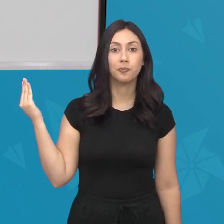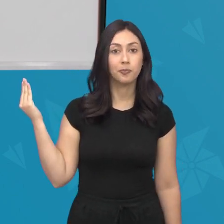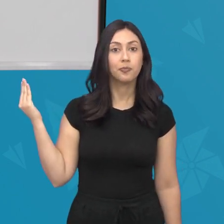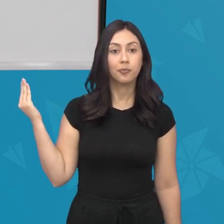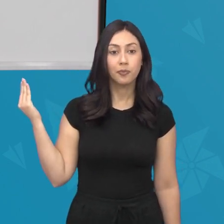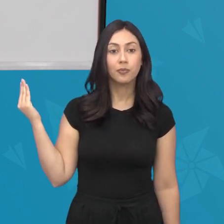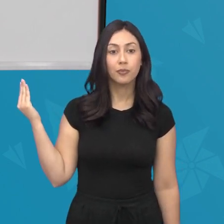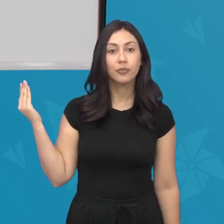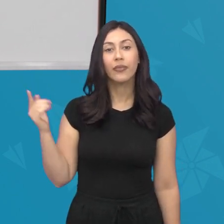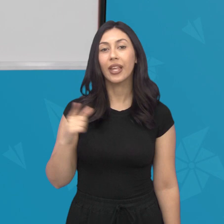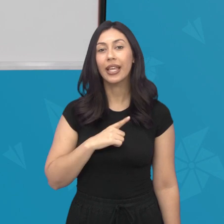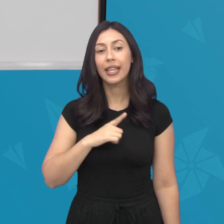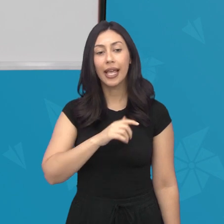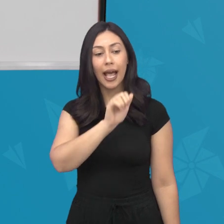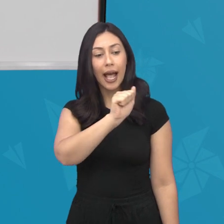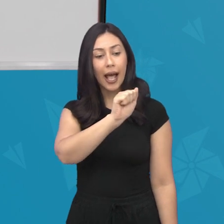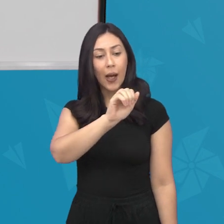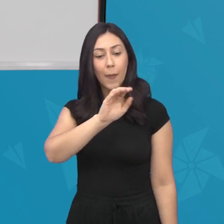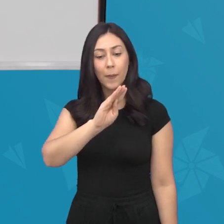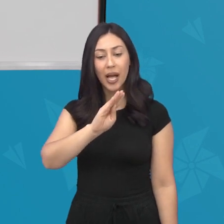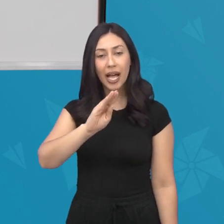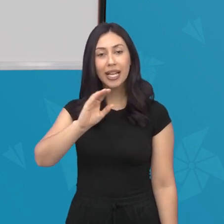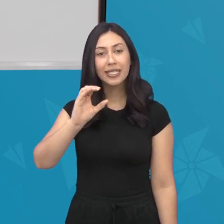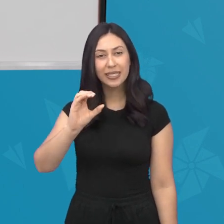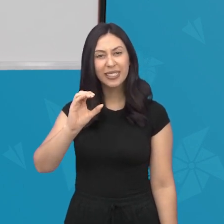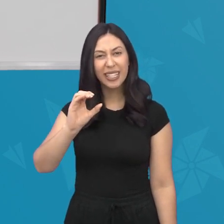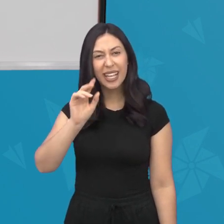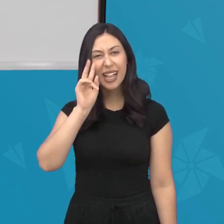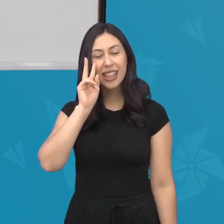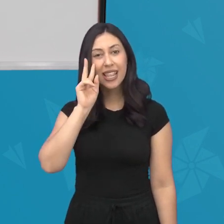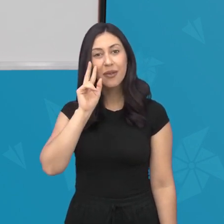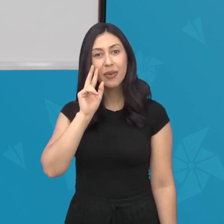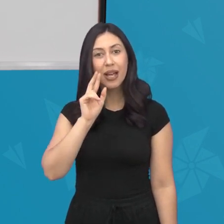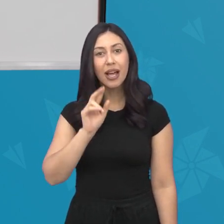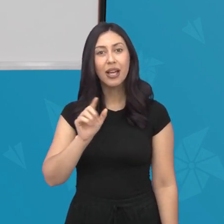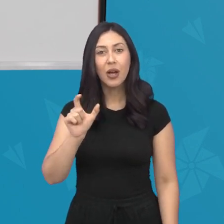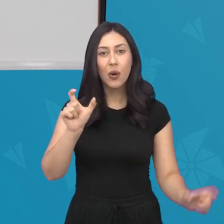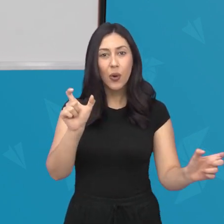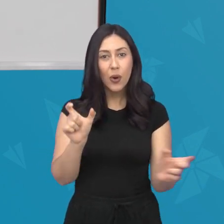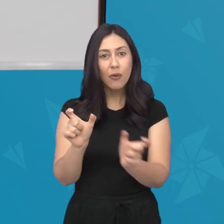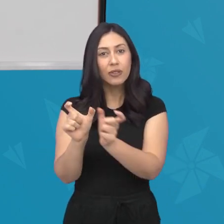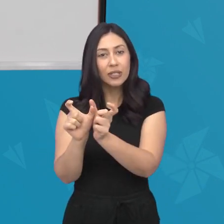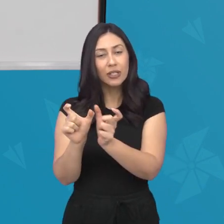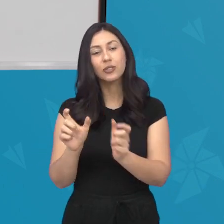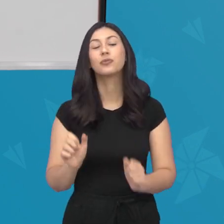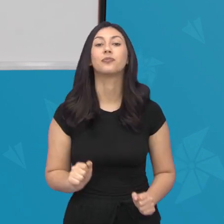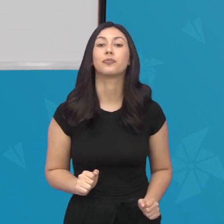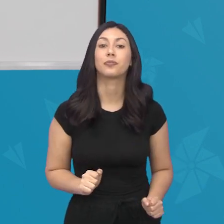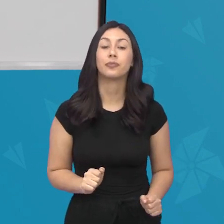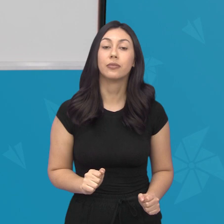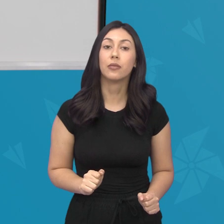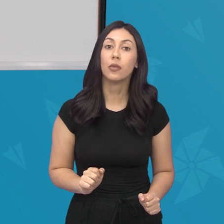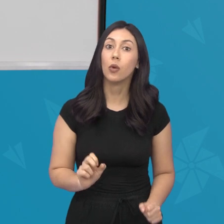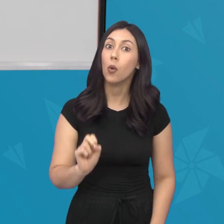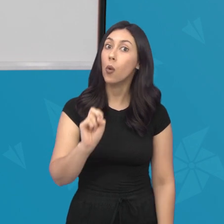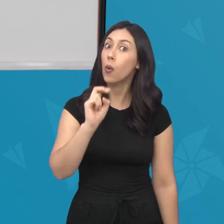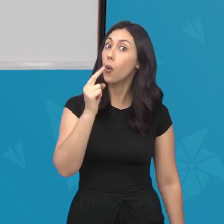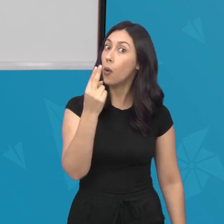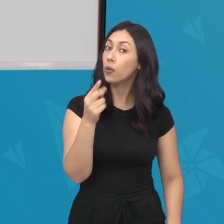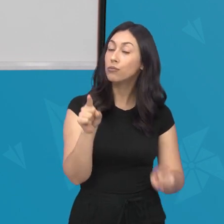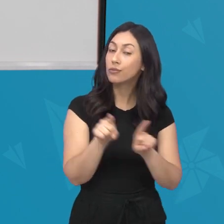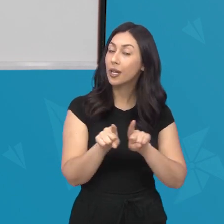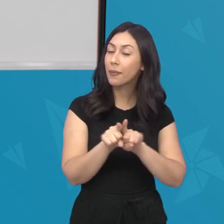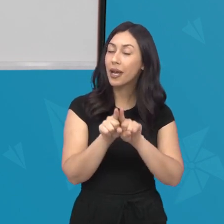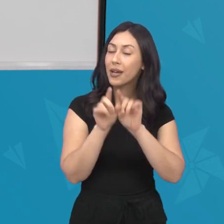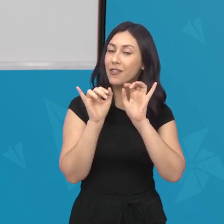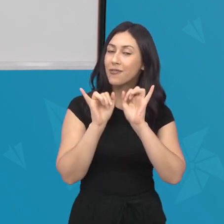números B, A e C são os coeficientes da equação do segundo grau. Ok? Ou, também eu mencionei